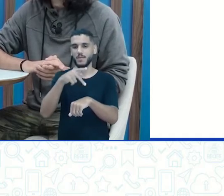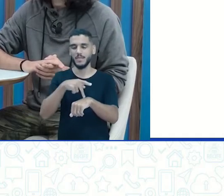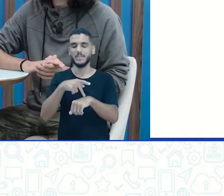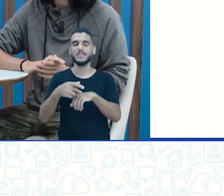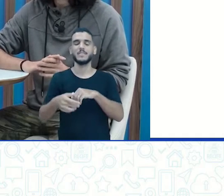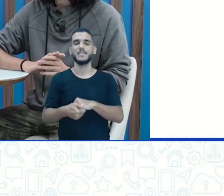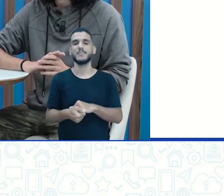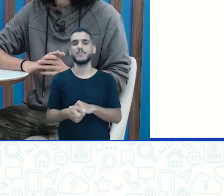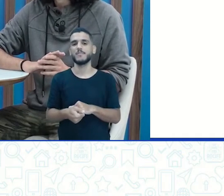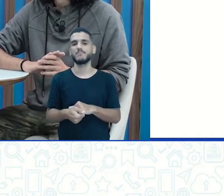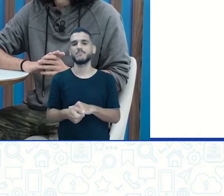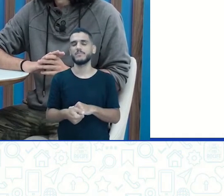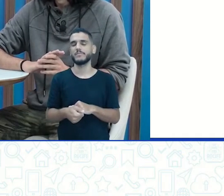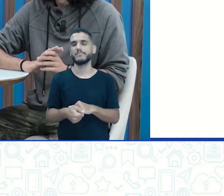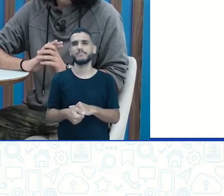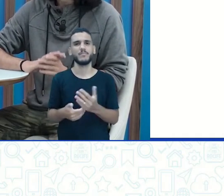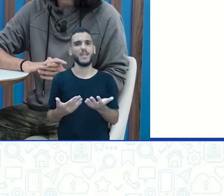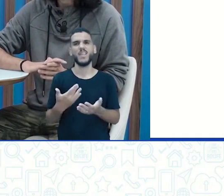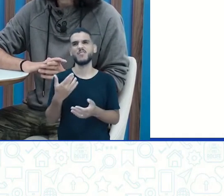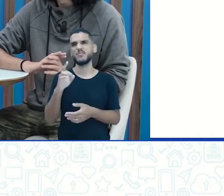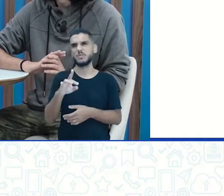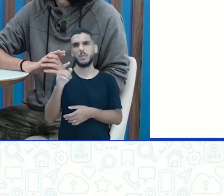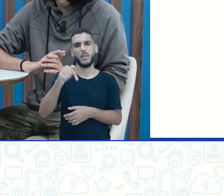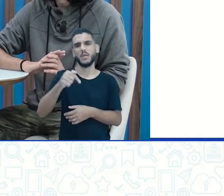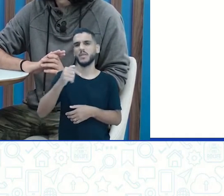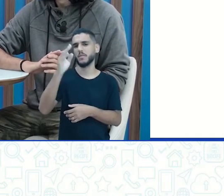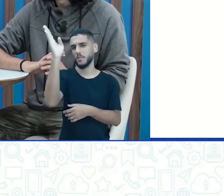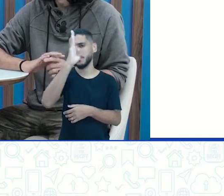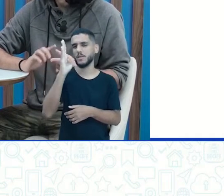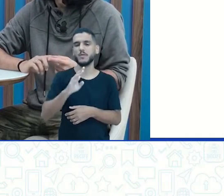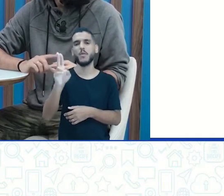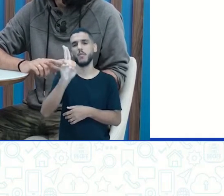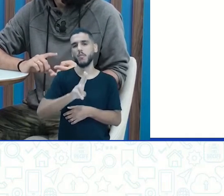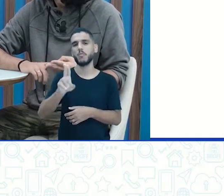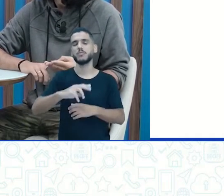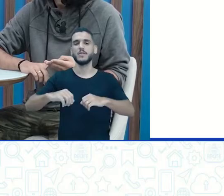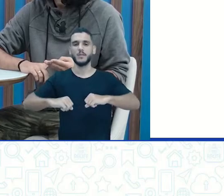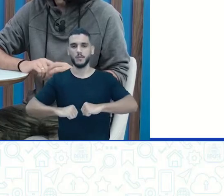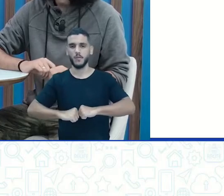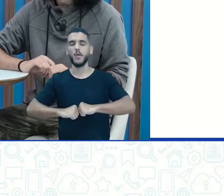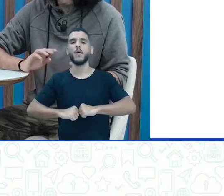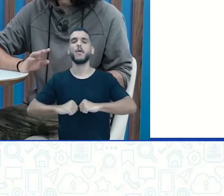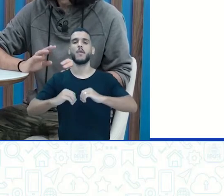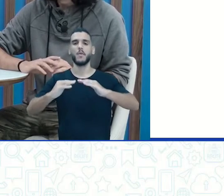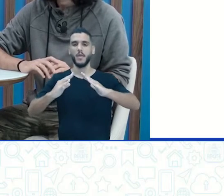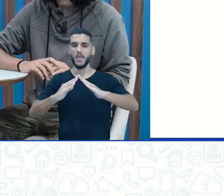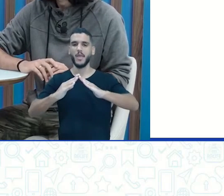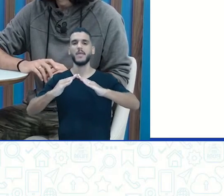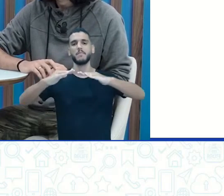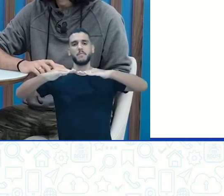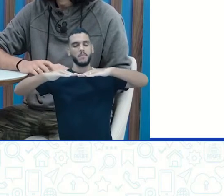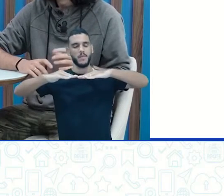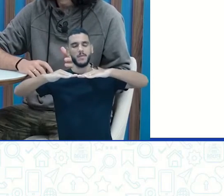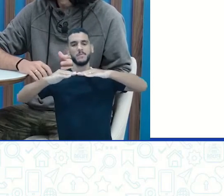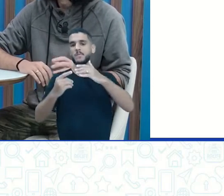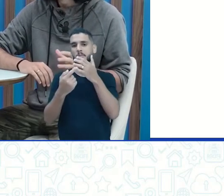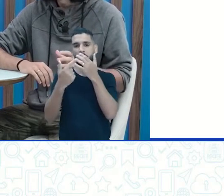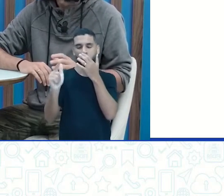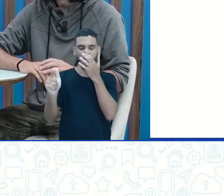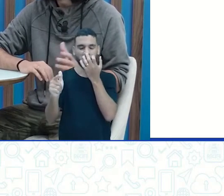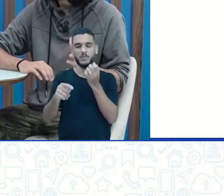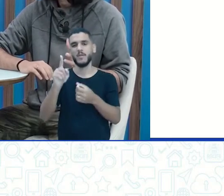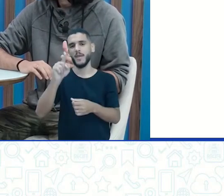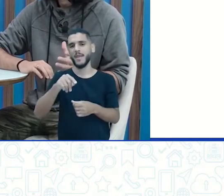verdade, praticamente, eu acho que só no Brasil a gente usa o nome Dó, Ré e Mi. Nos outros são sempre Si,